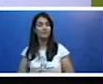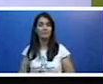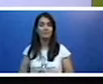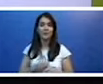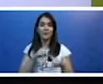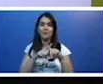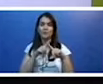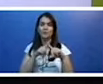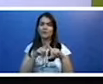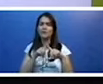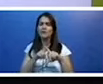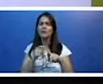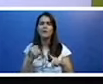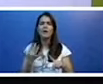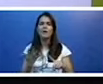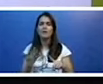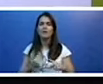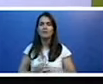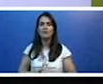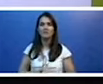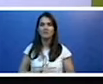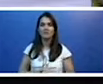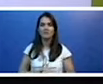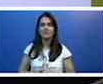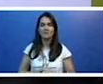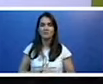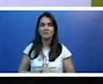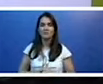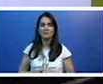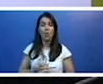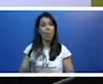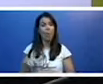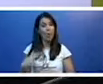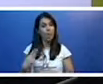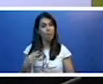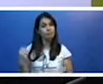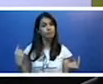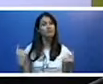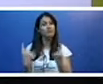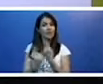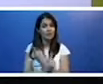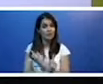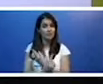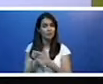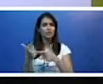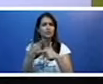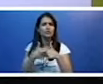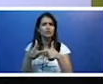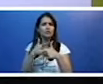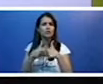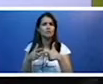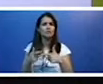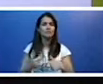o inverso, de 9 para 3, por quanto que eu dividi.